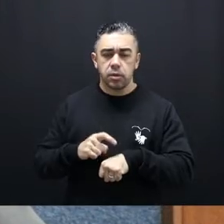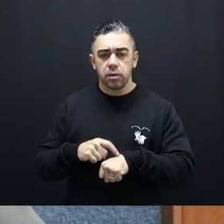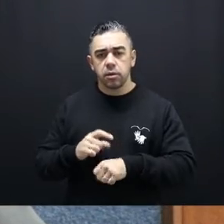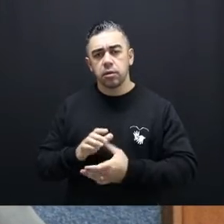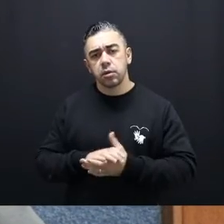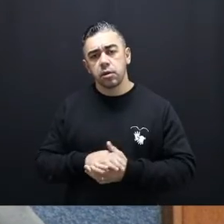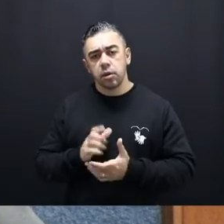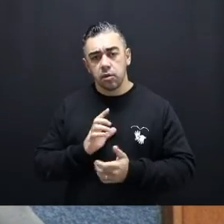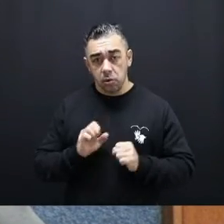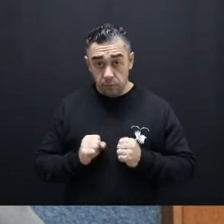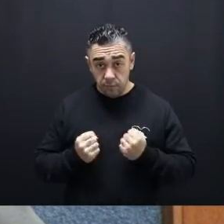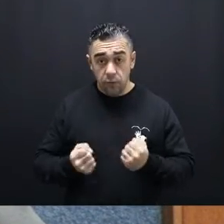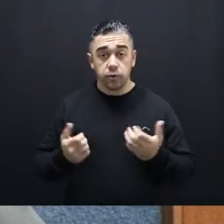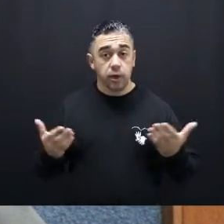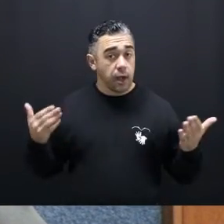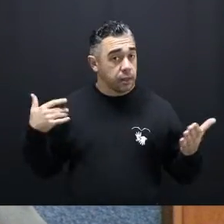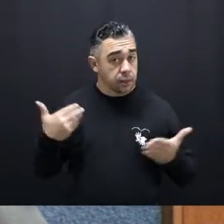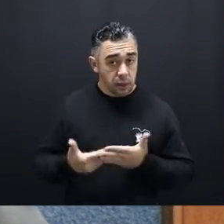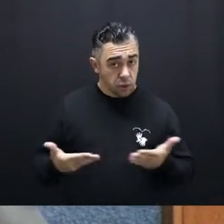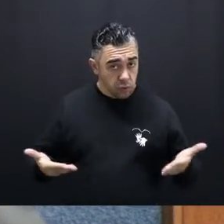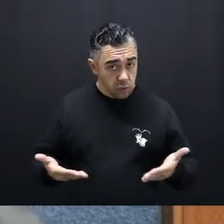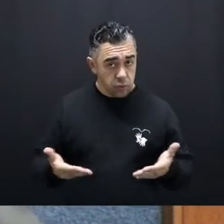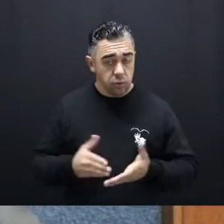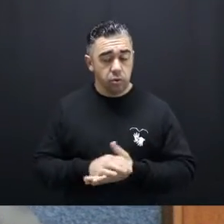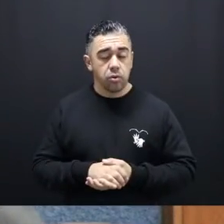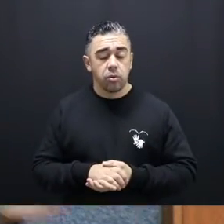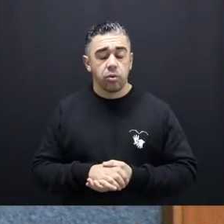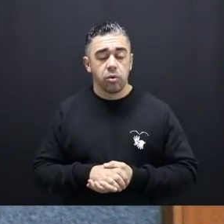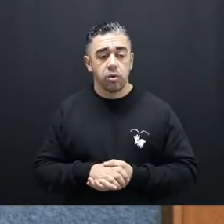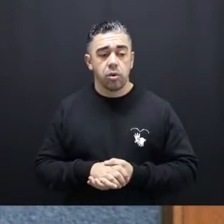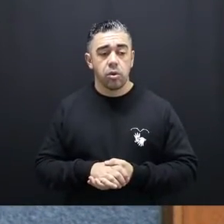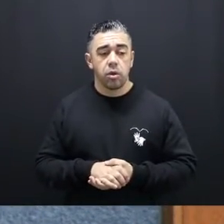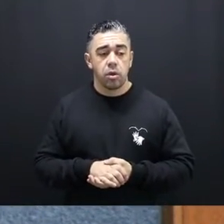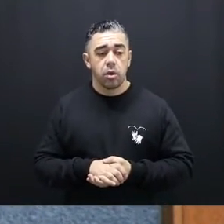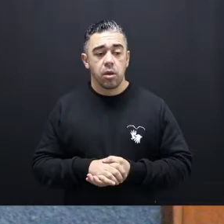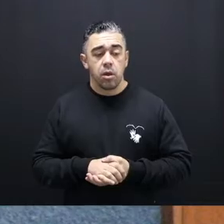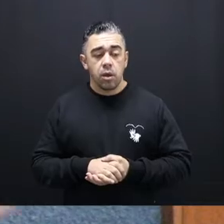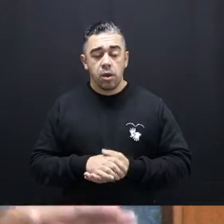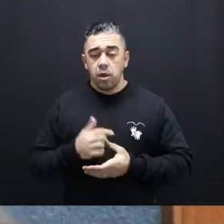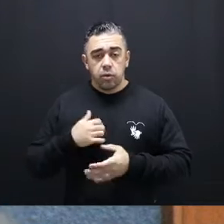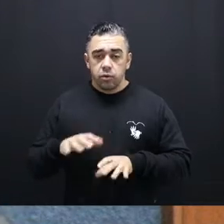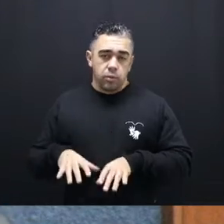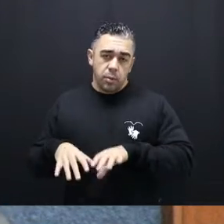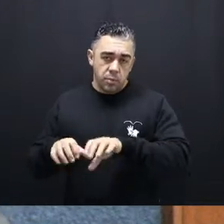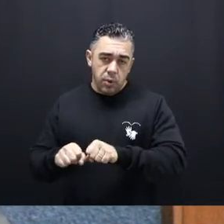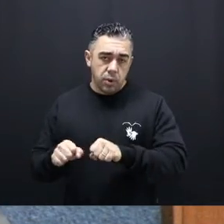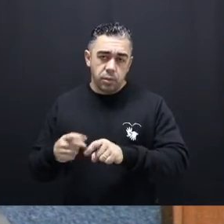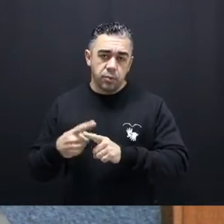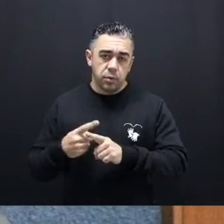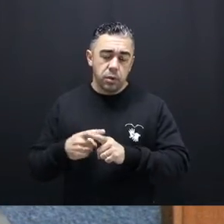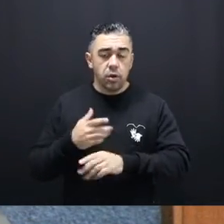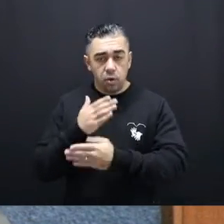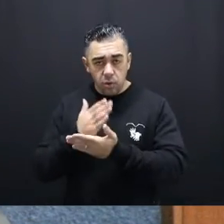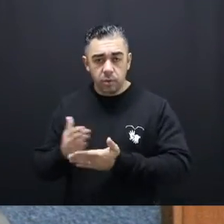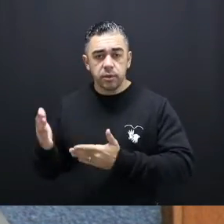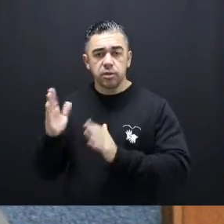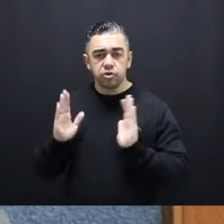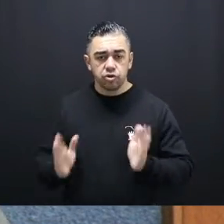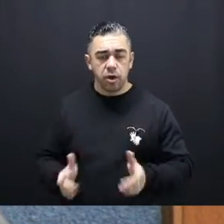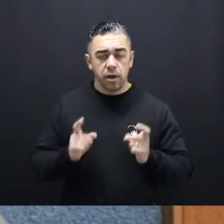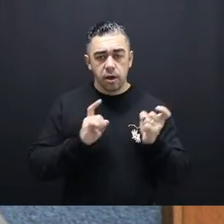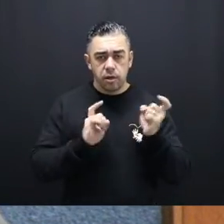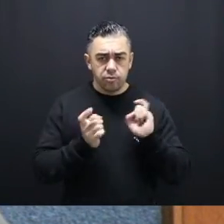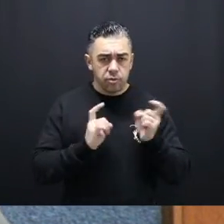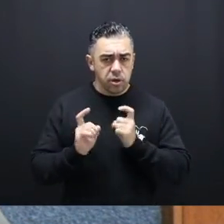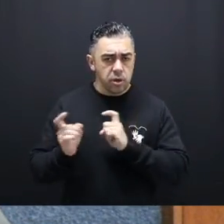depois de posição que continua até hoje né e Mesmo não tendo tomado posse entre não tinha virado ano eu já iniciei as reuniões lá